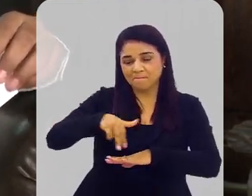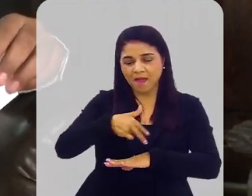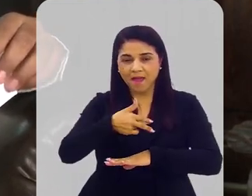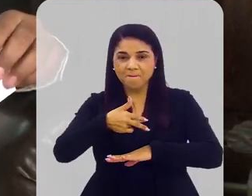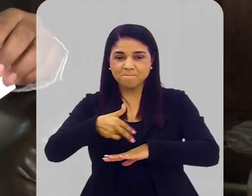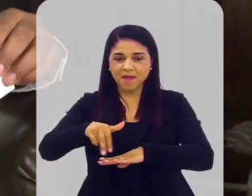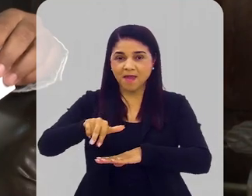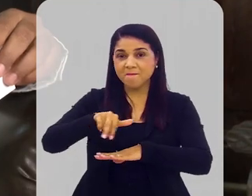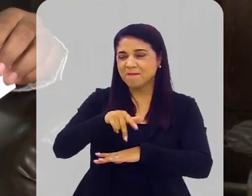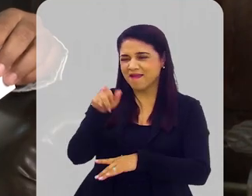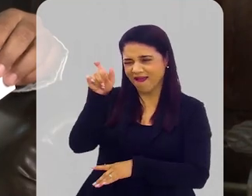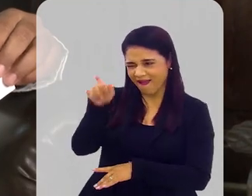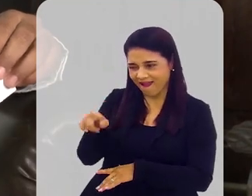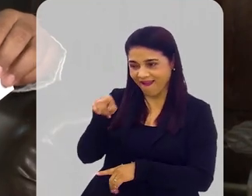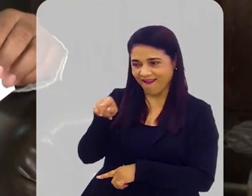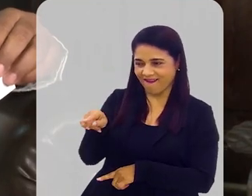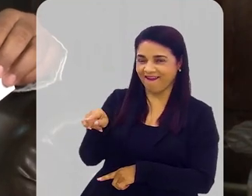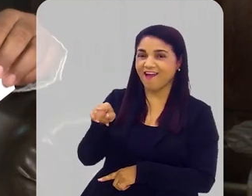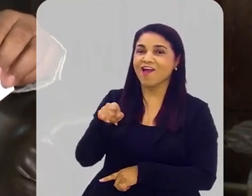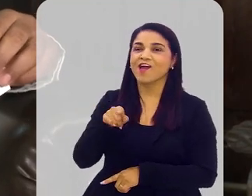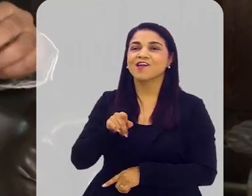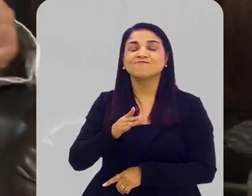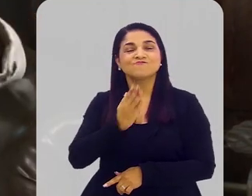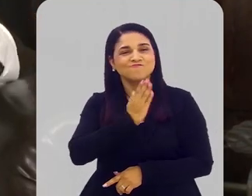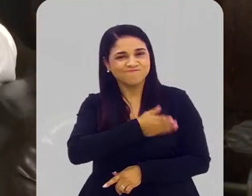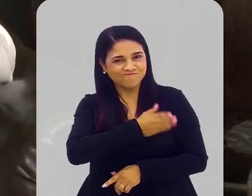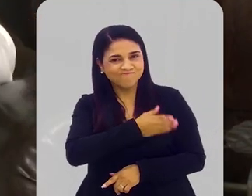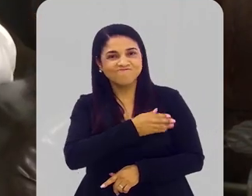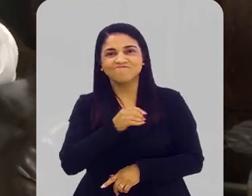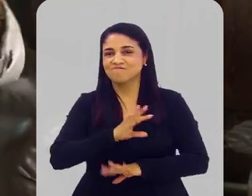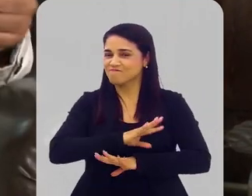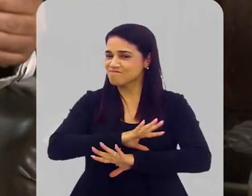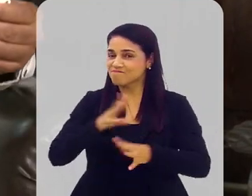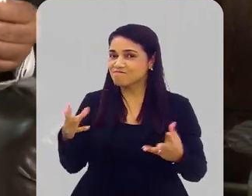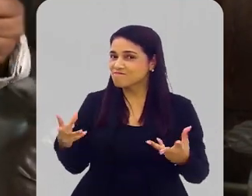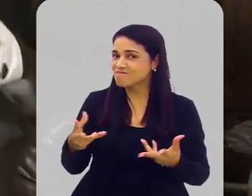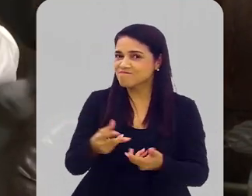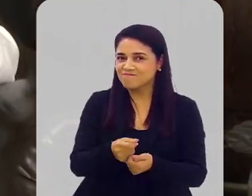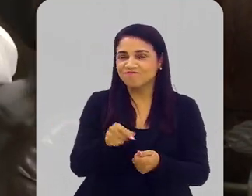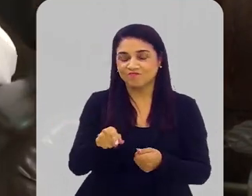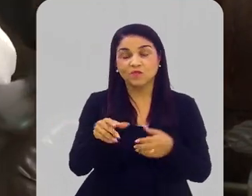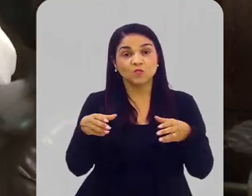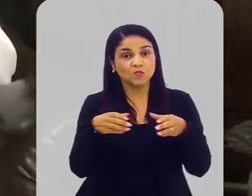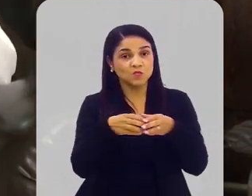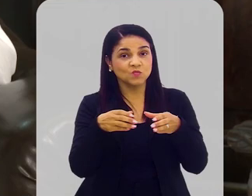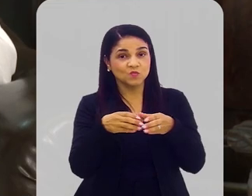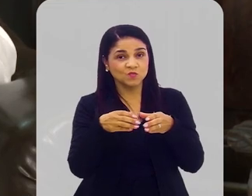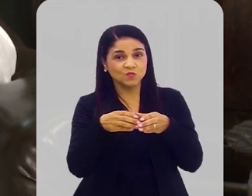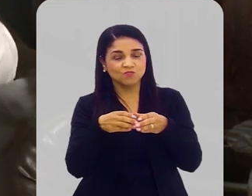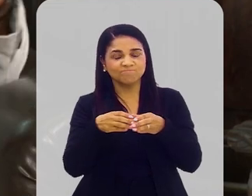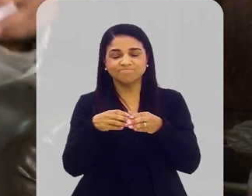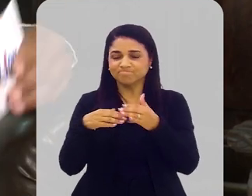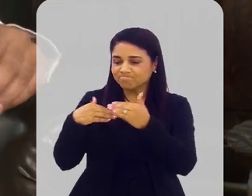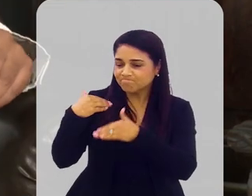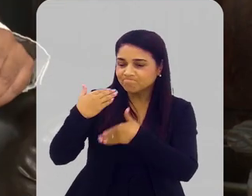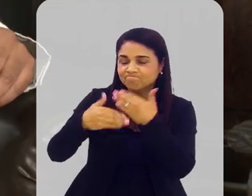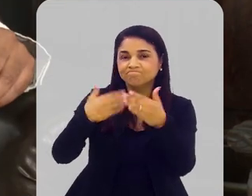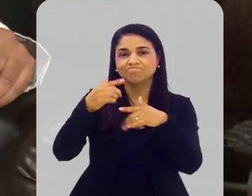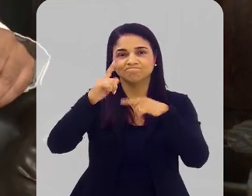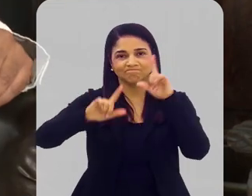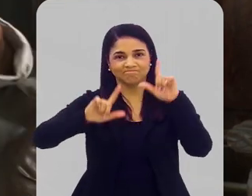cadê? Tu tá aí, coração. Essa equipe toda, ela tem construído esse